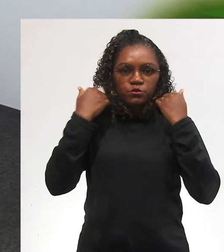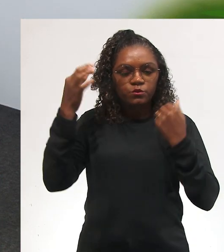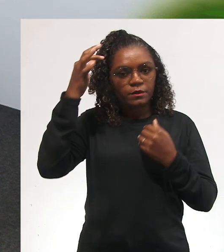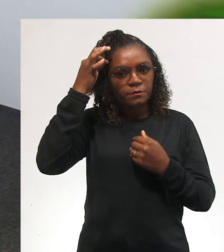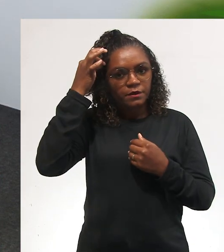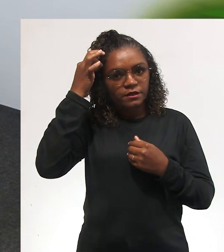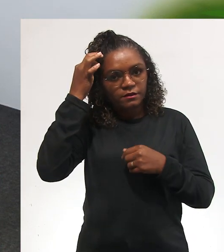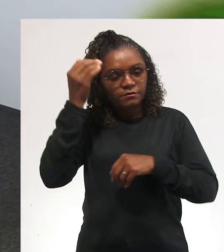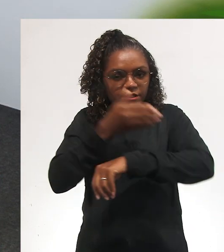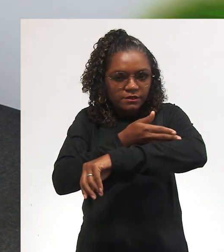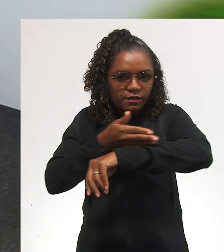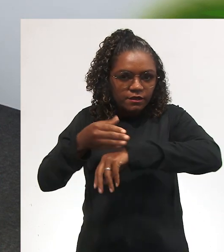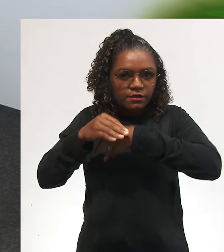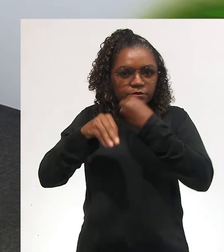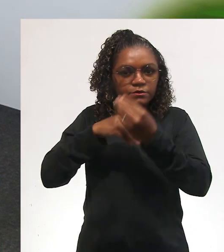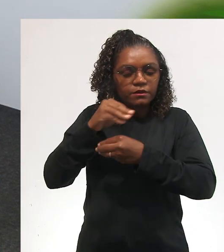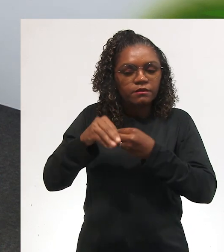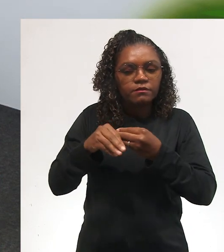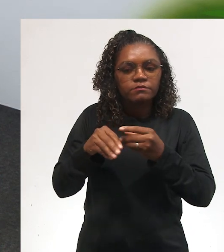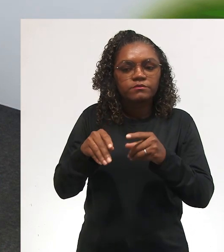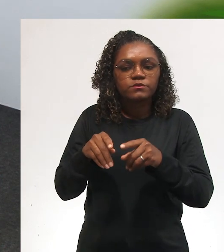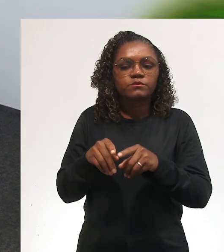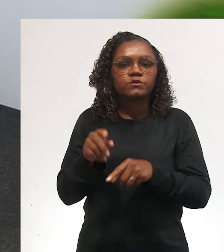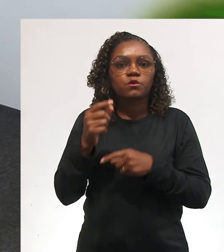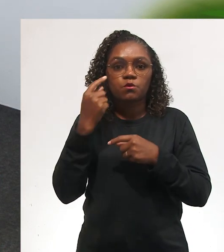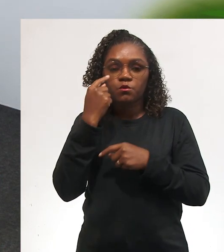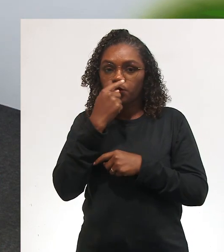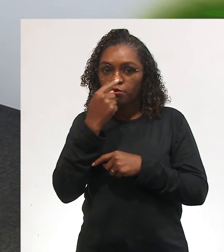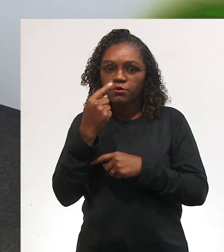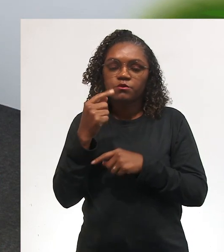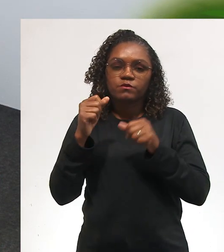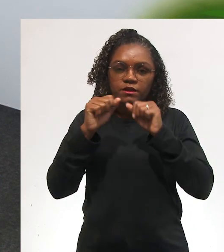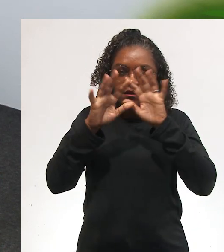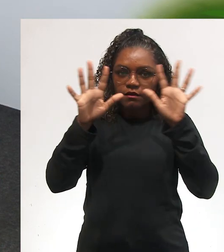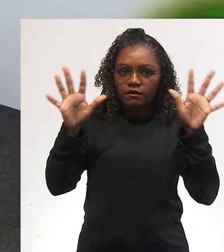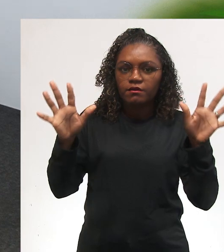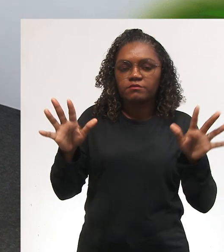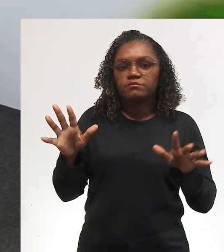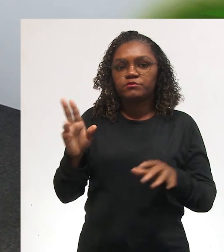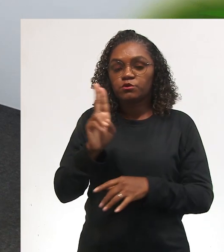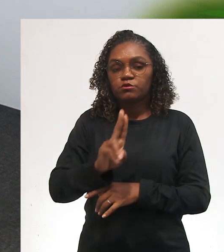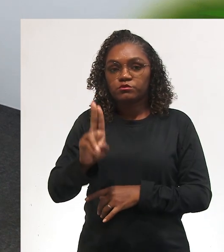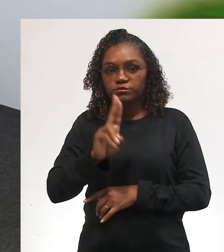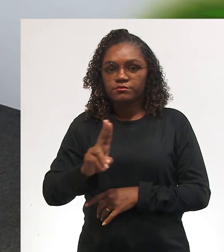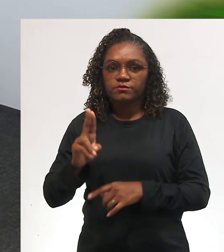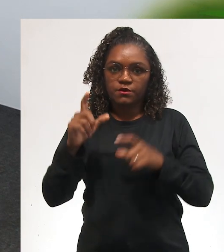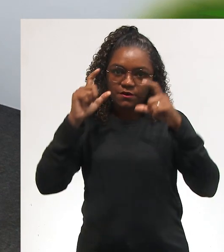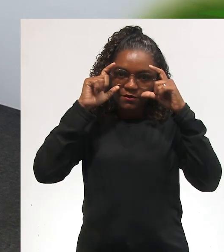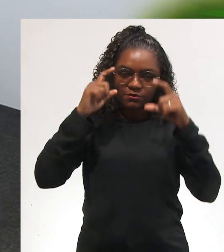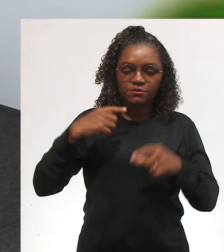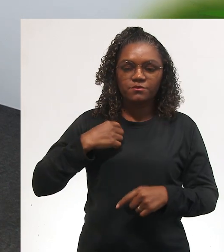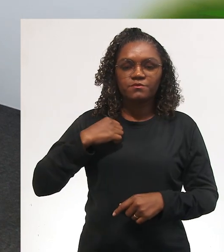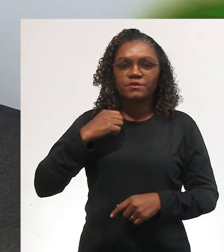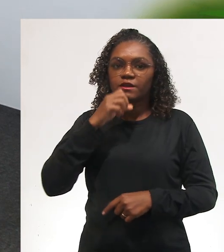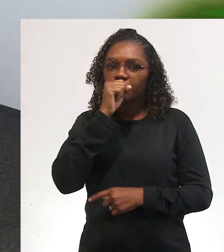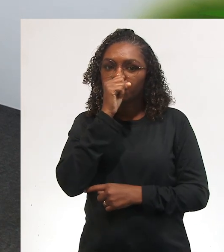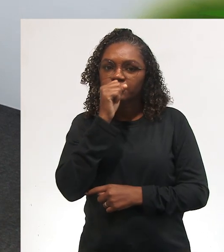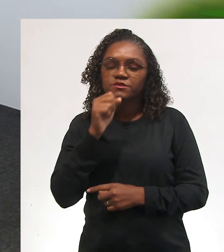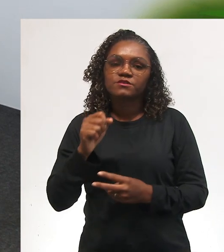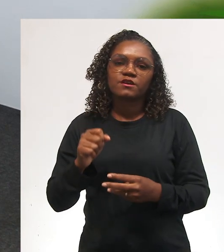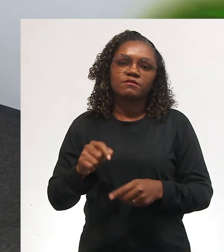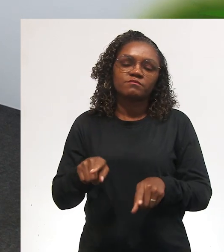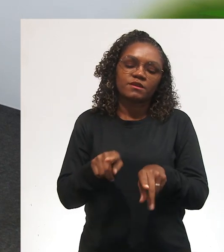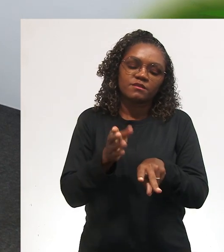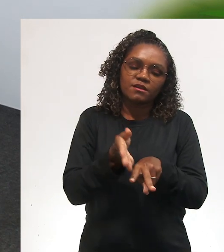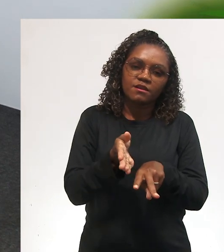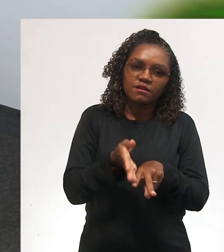curtos, tenho os olhos claros, estou usando óculos. Hoje eu estou com uma blusa laranja e uma calça